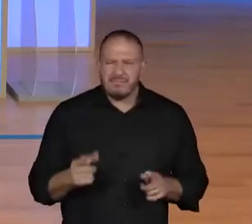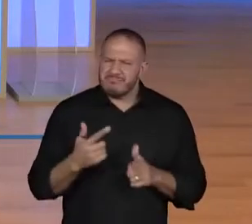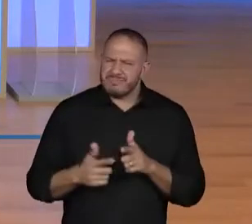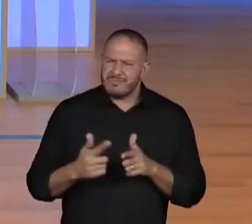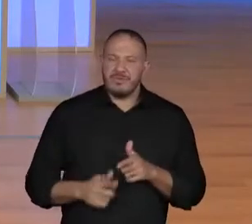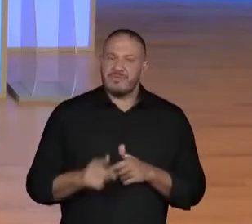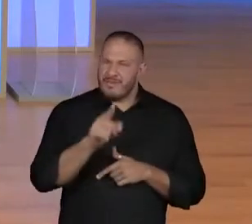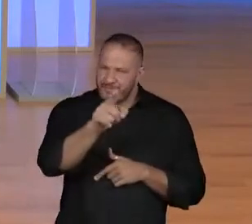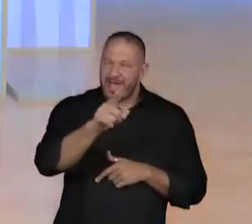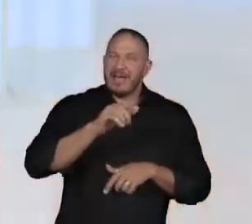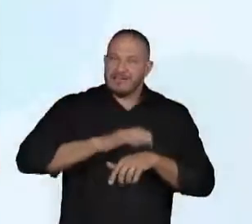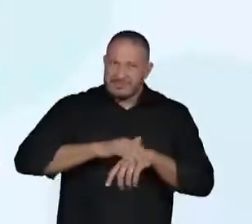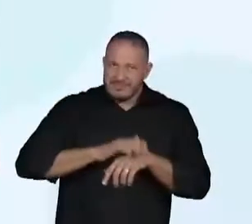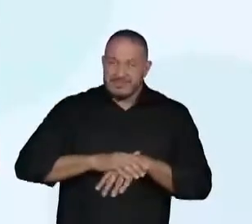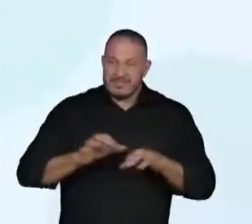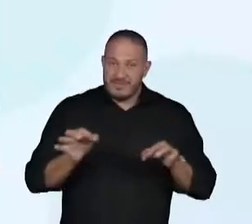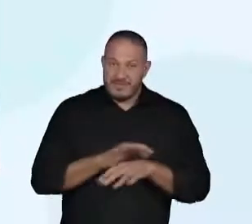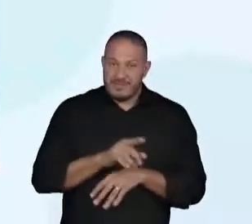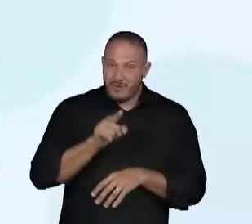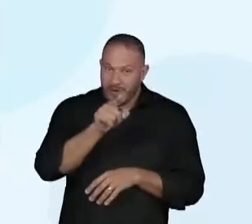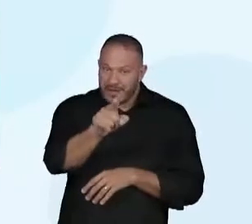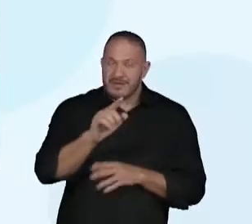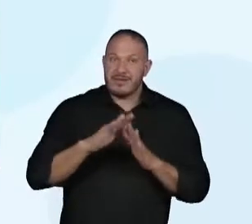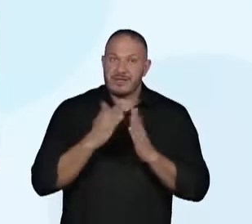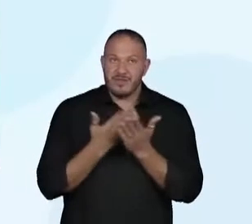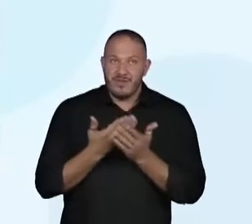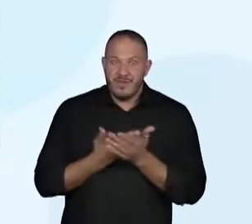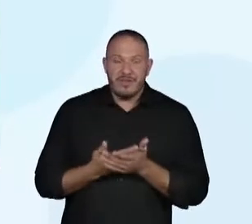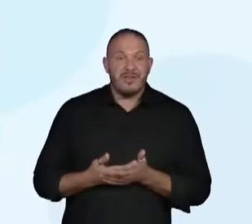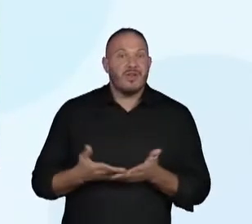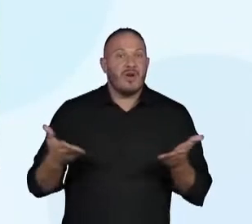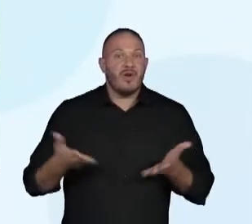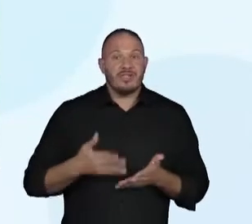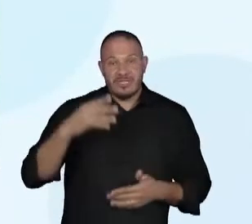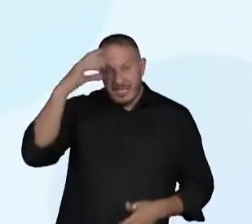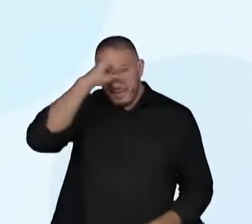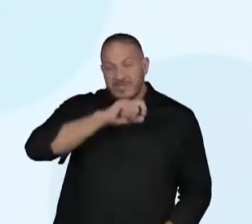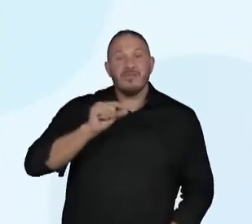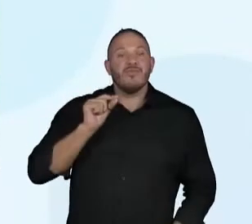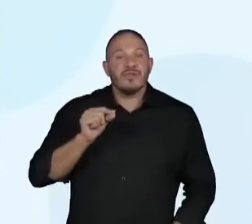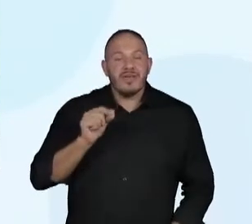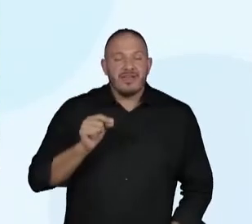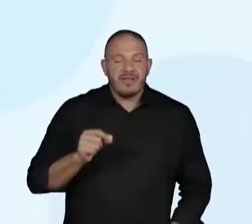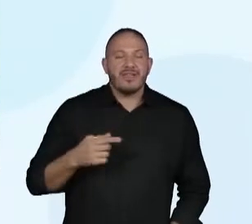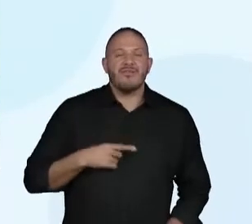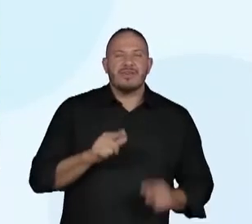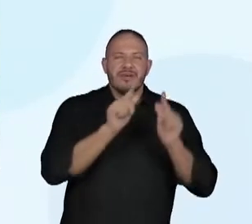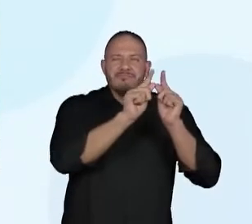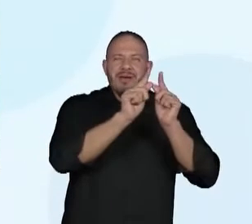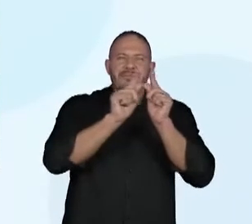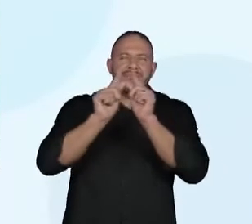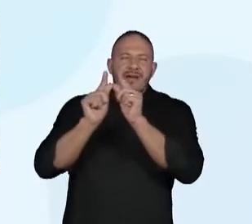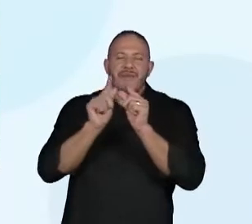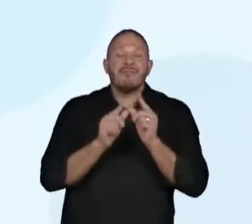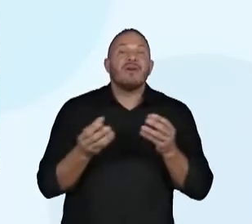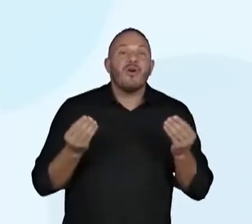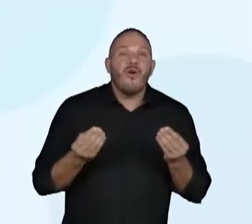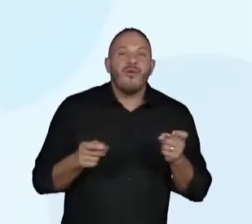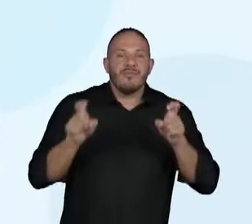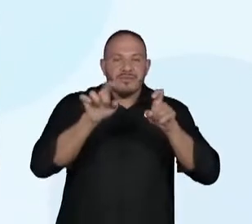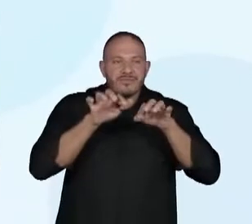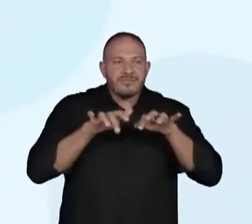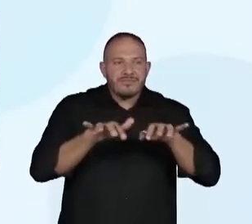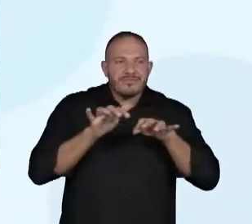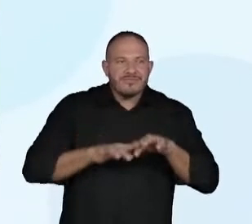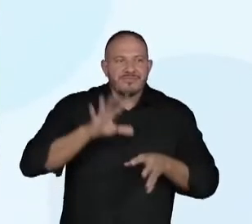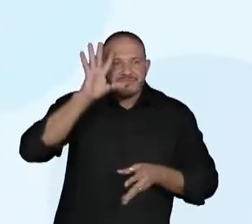passam essa finalização aí na escola. E hoje nós aprendemos o que são pixels e como os computadores os entendem